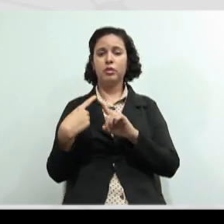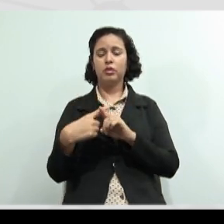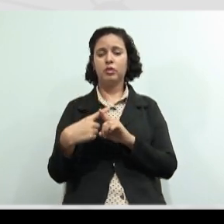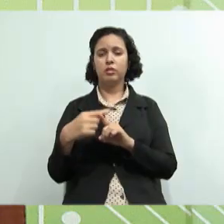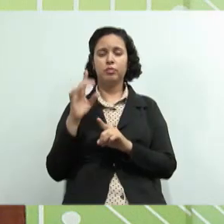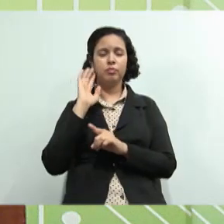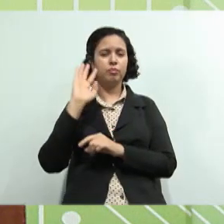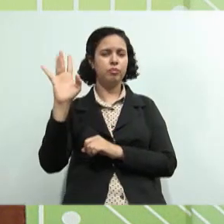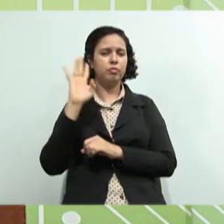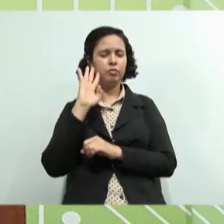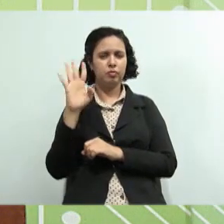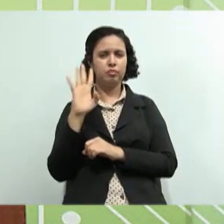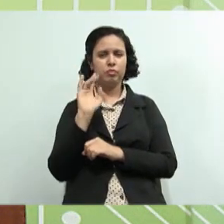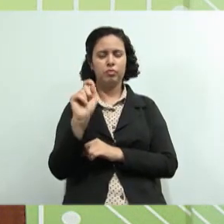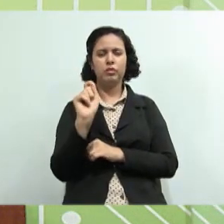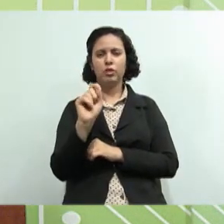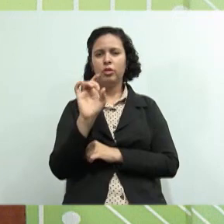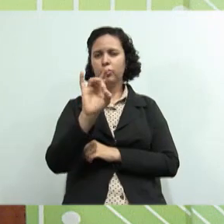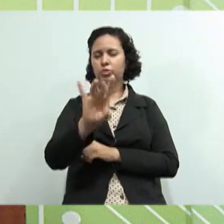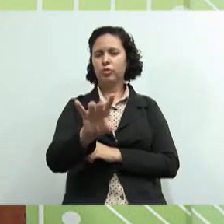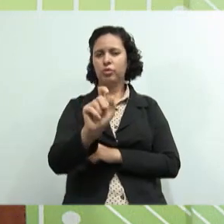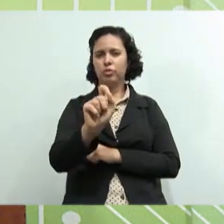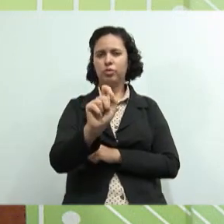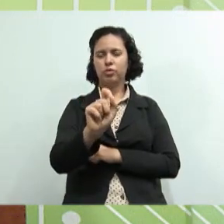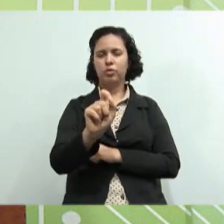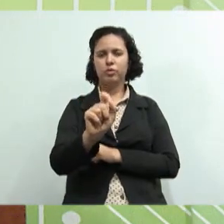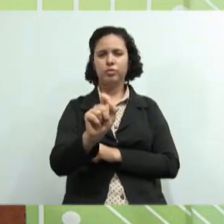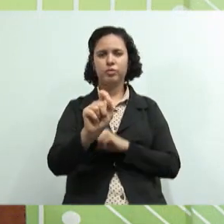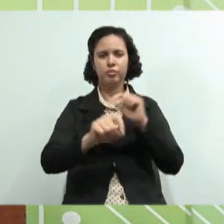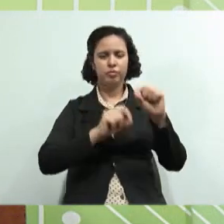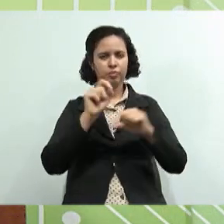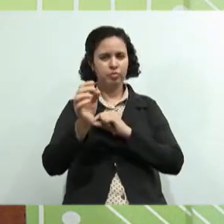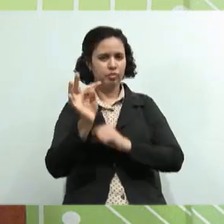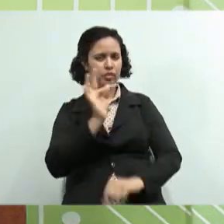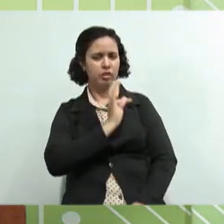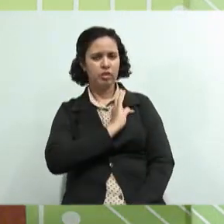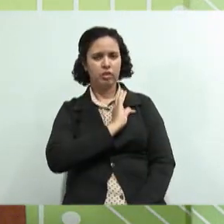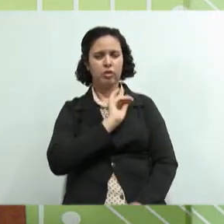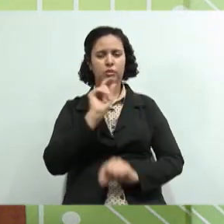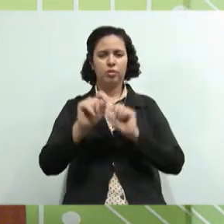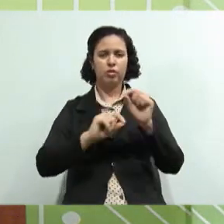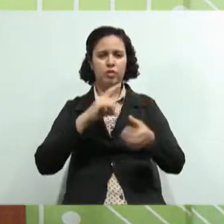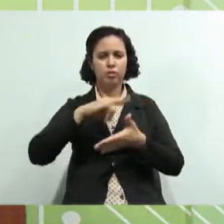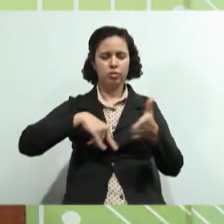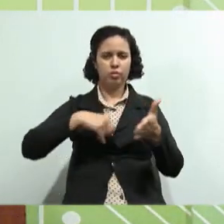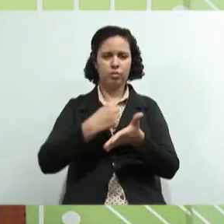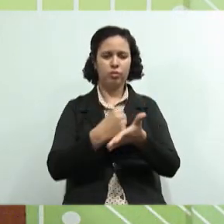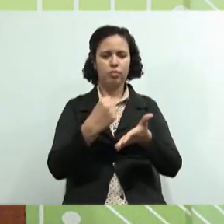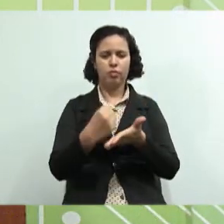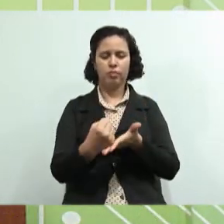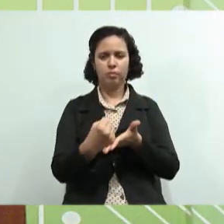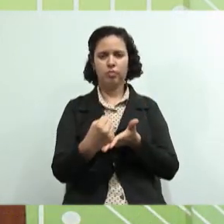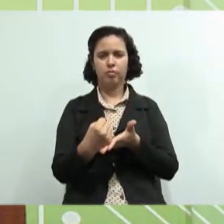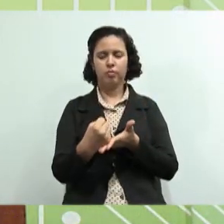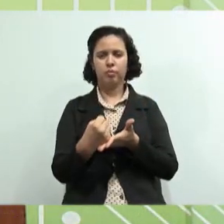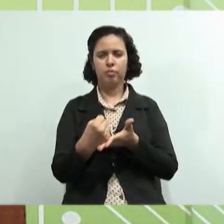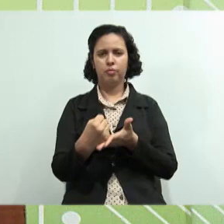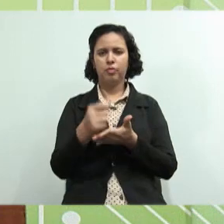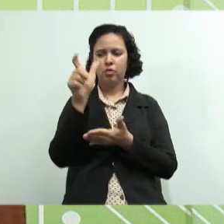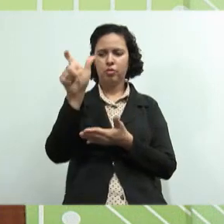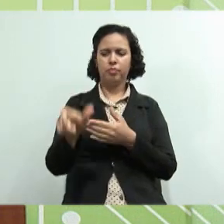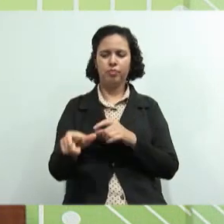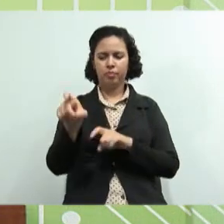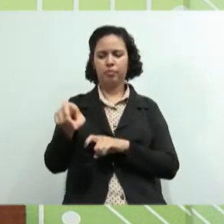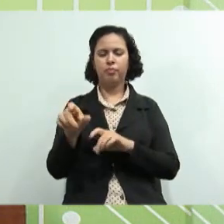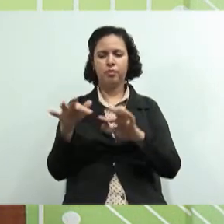fazer uma reflexão, não somente sobre o que são coisas técnicas, tipo o que é esse documento, o que é um agricultor familiar, mas também